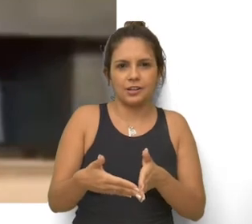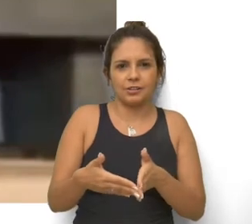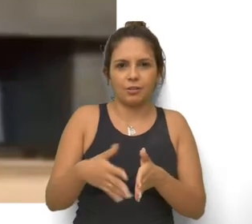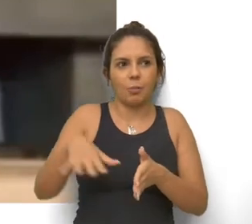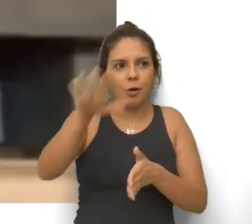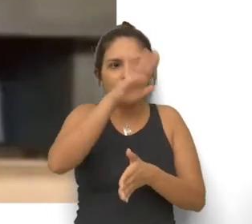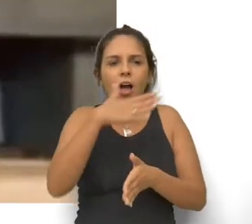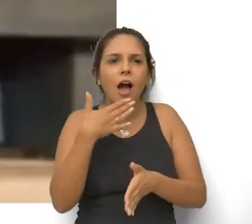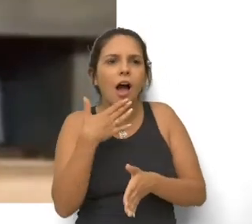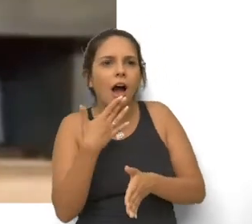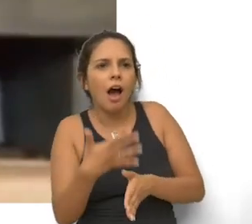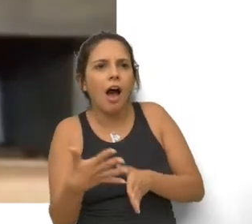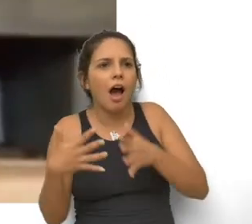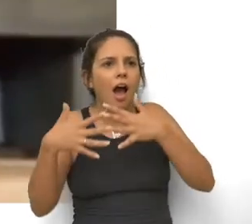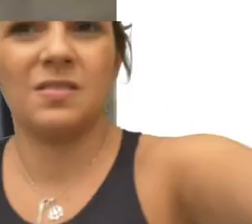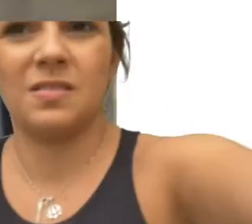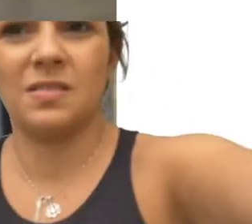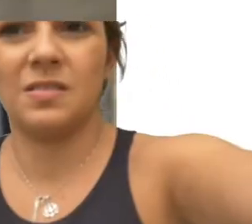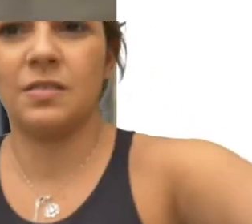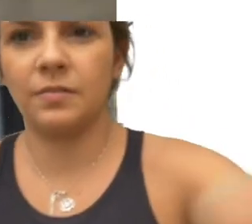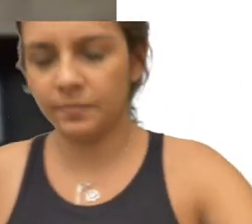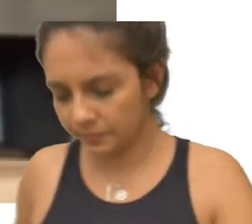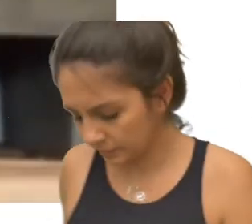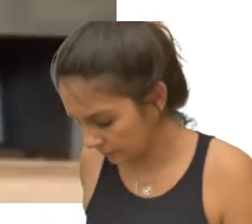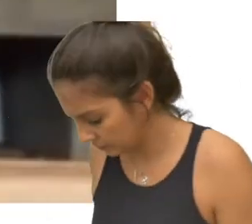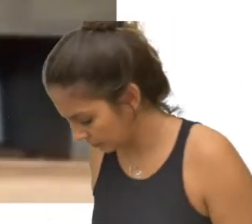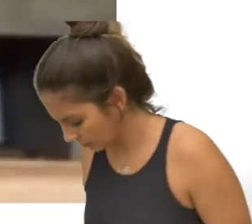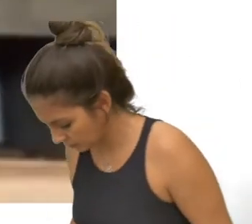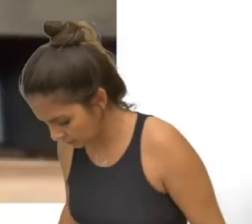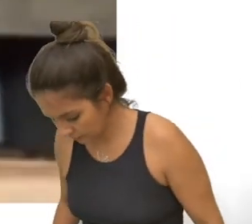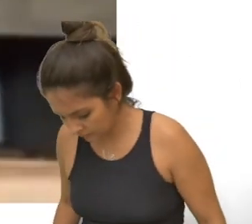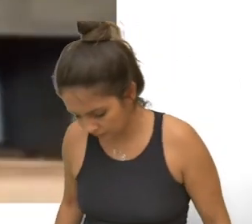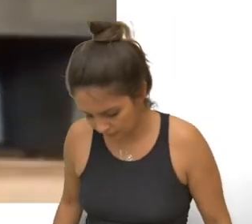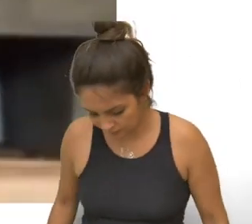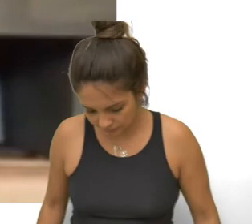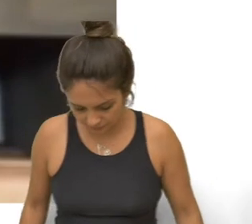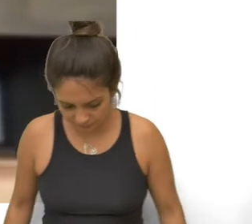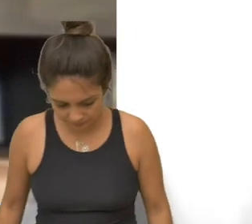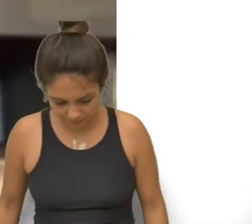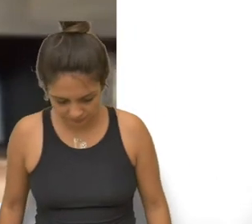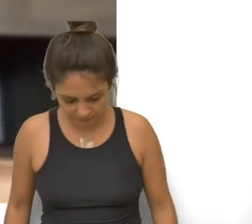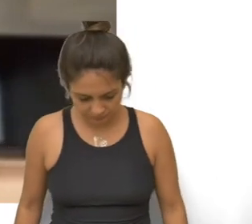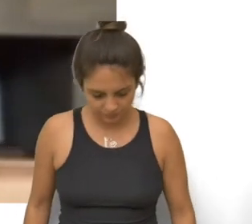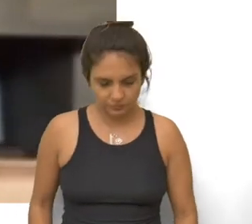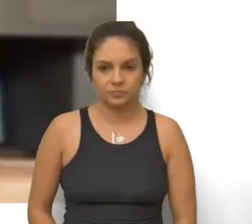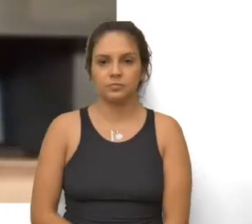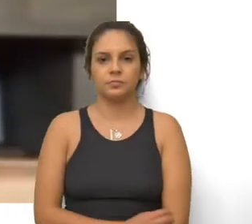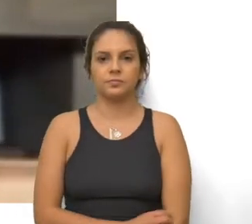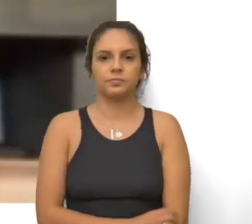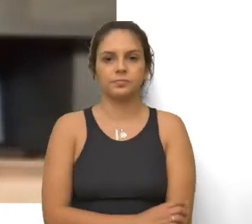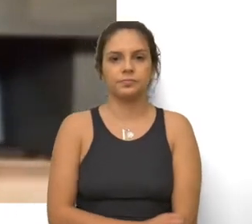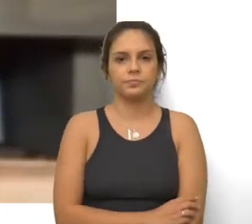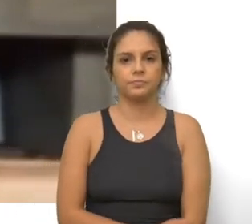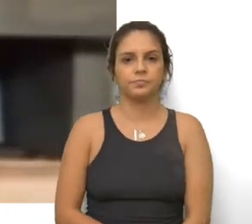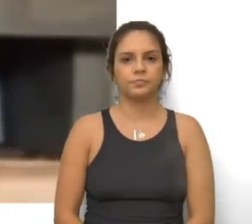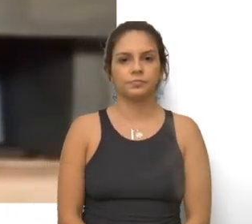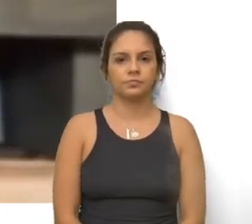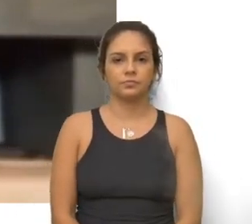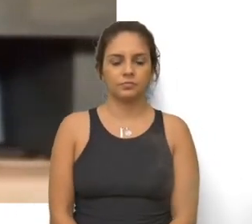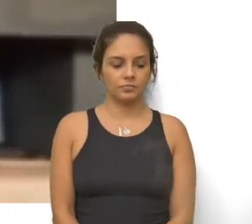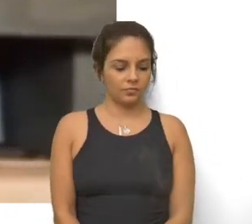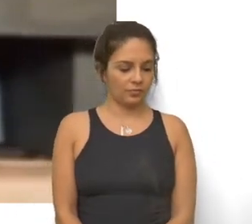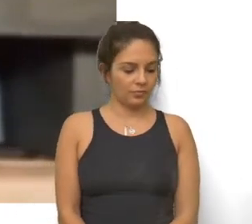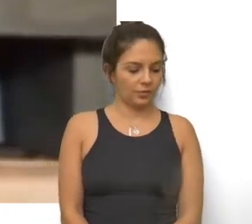cena. Na carroceria, botões de rosa brilham,